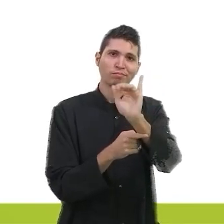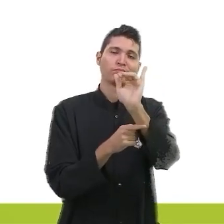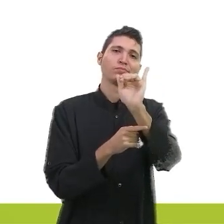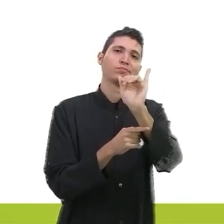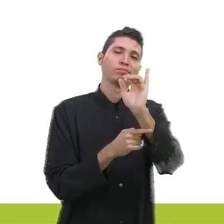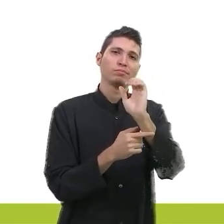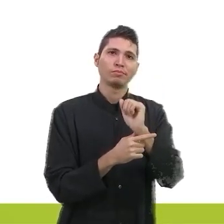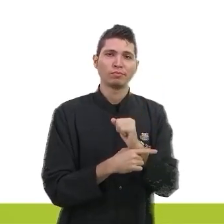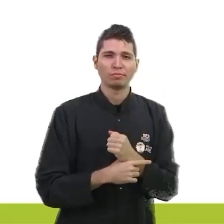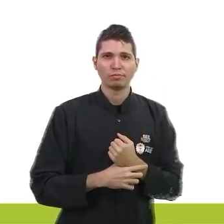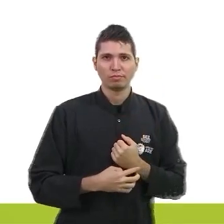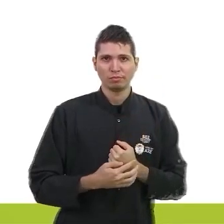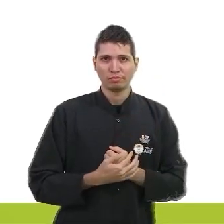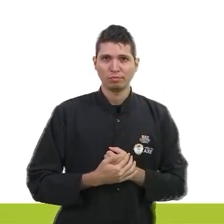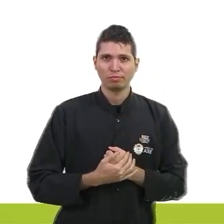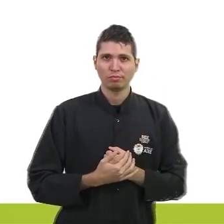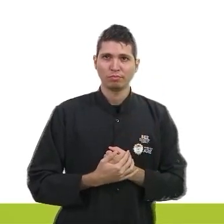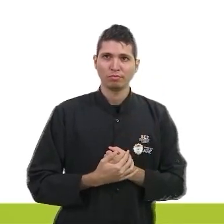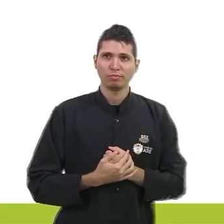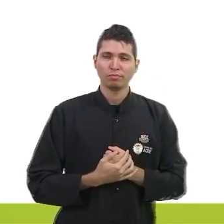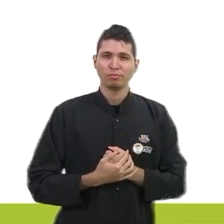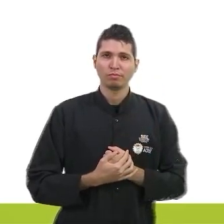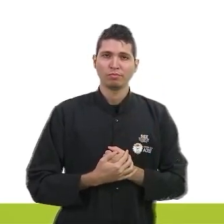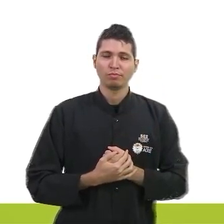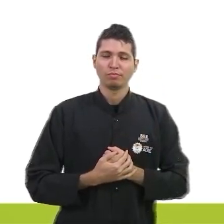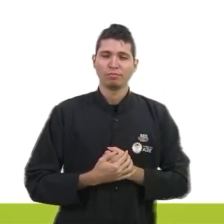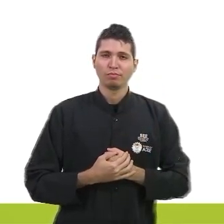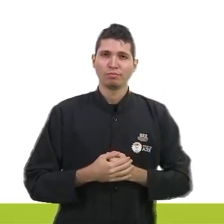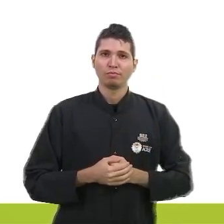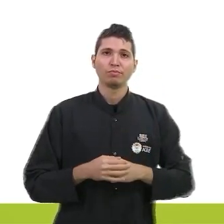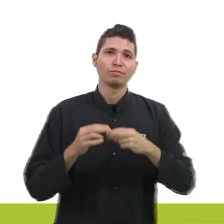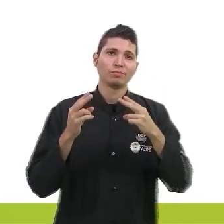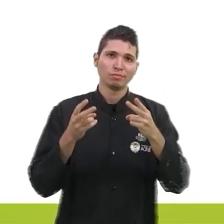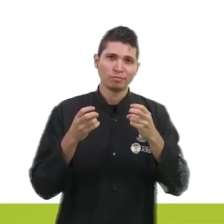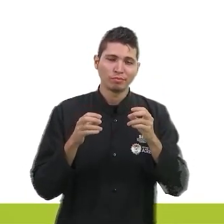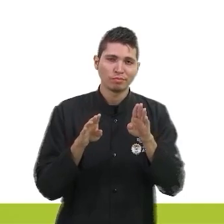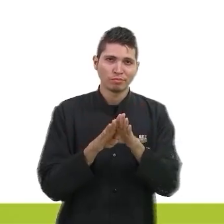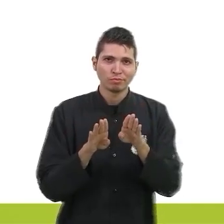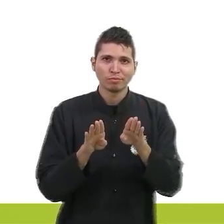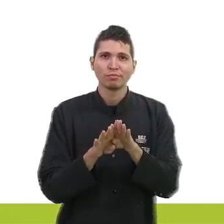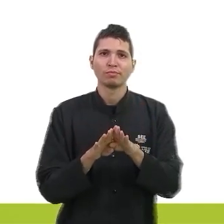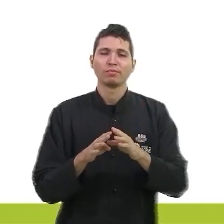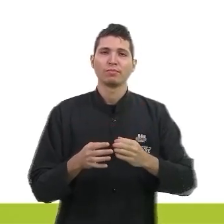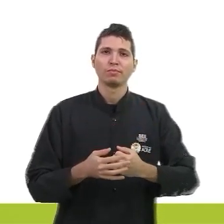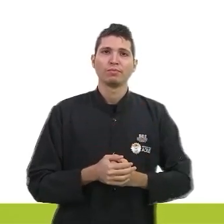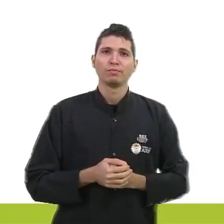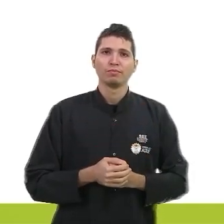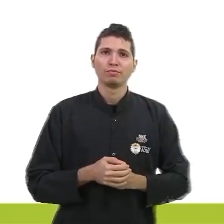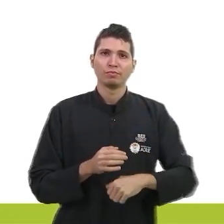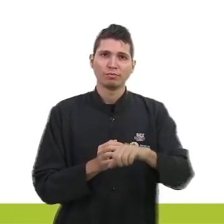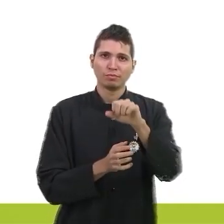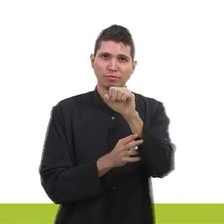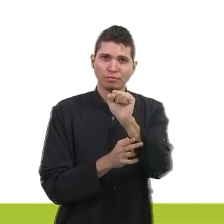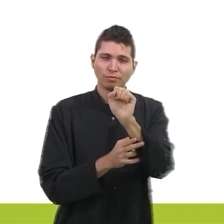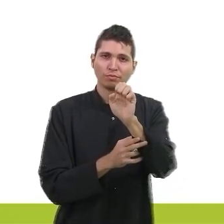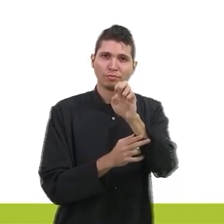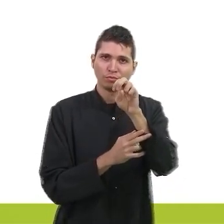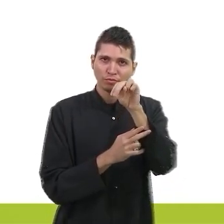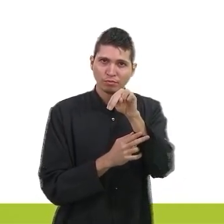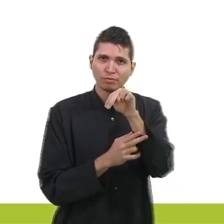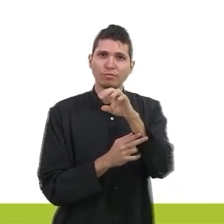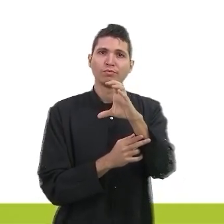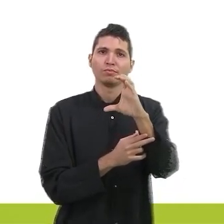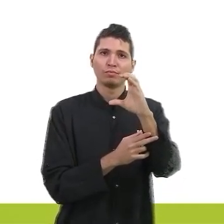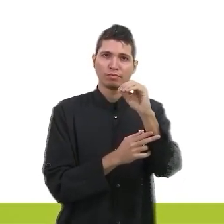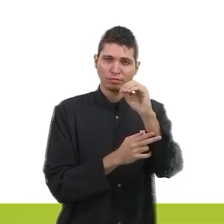se você fizer a mesma coisa, você será capaz de perceber que o seno e o